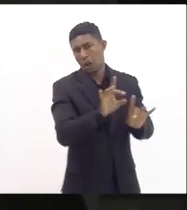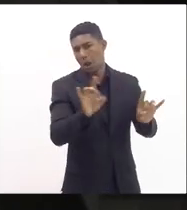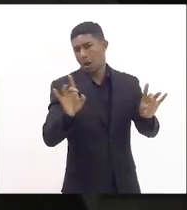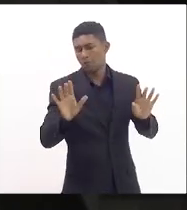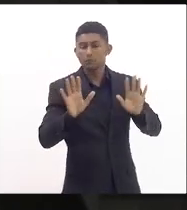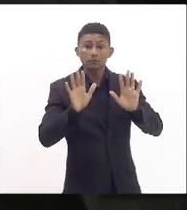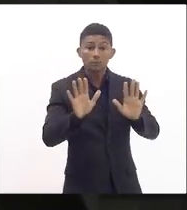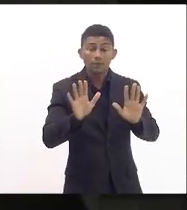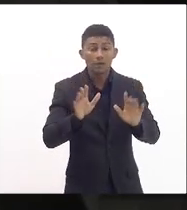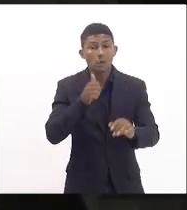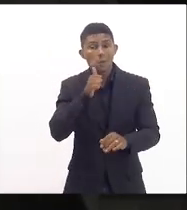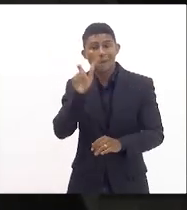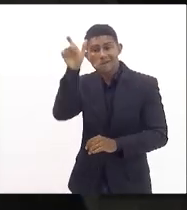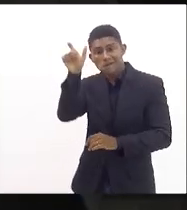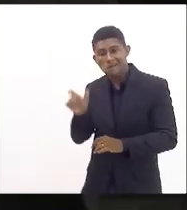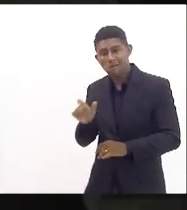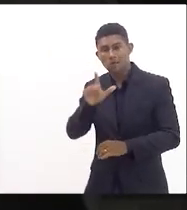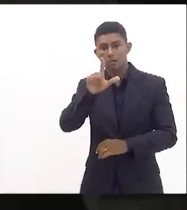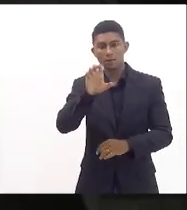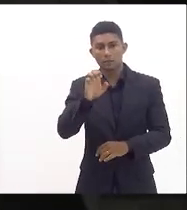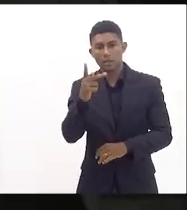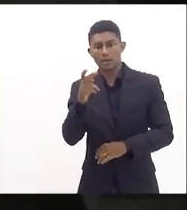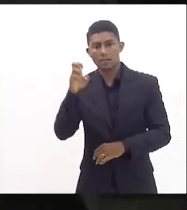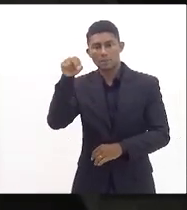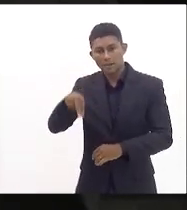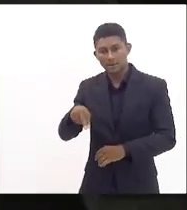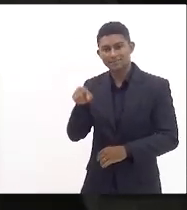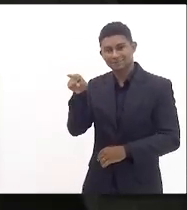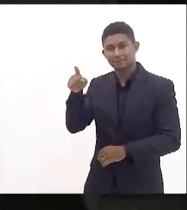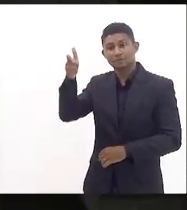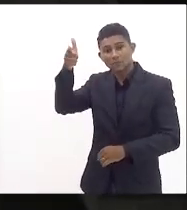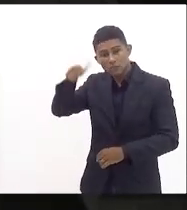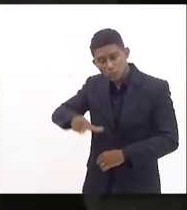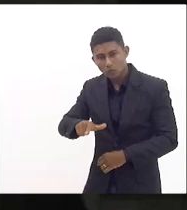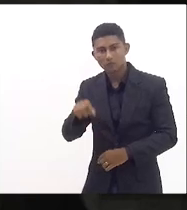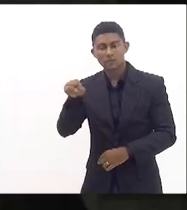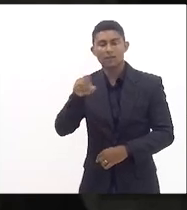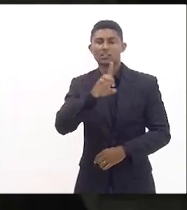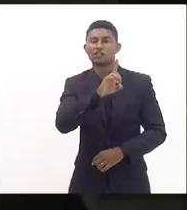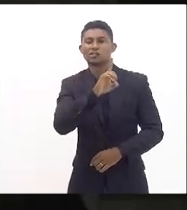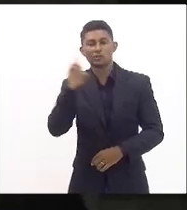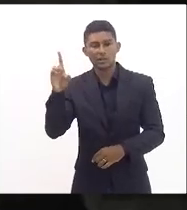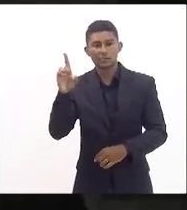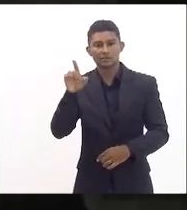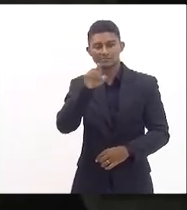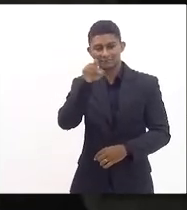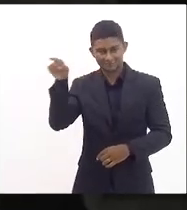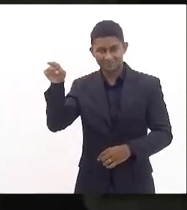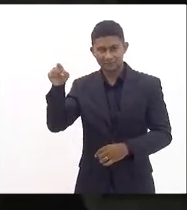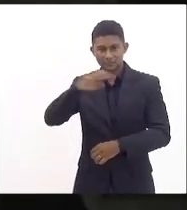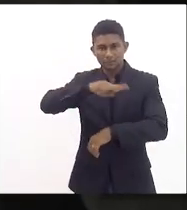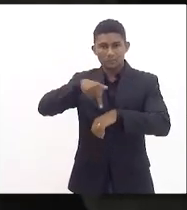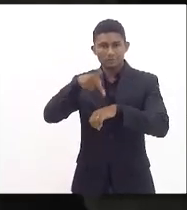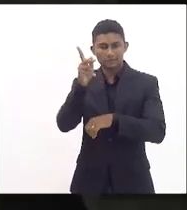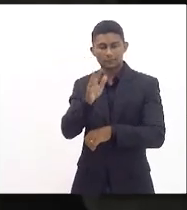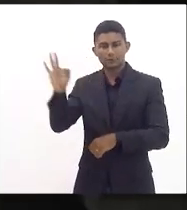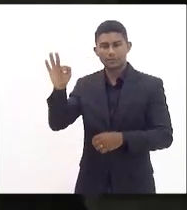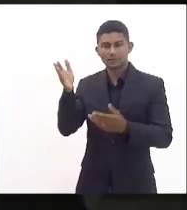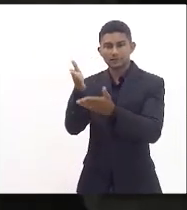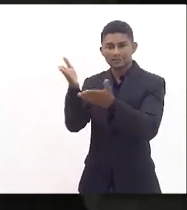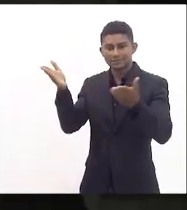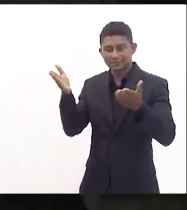Pen, mais uma vez, a direita reacionária e conservadora da França,